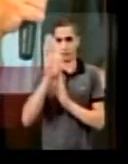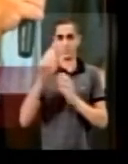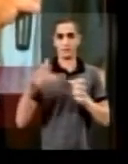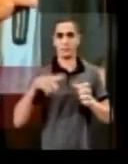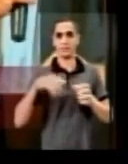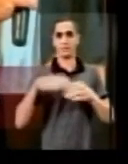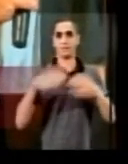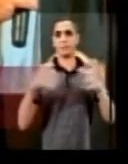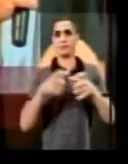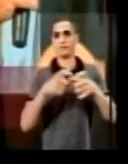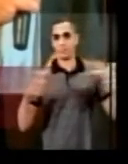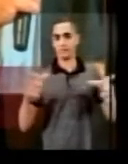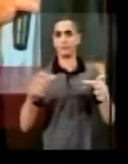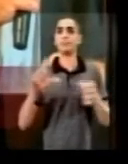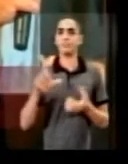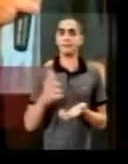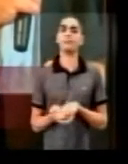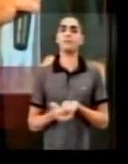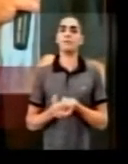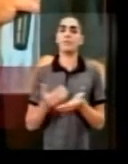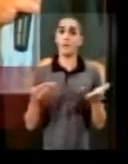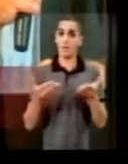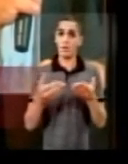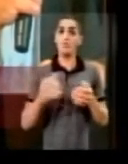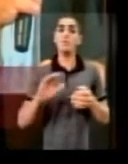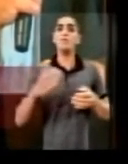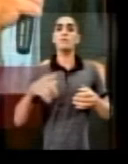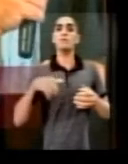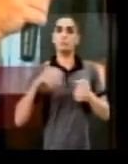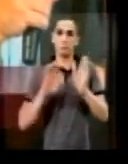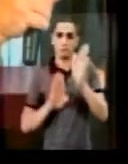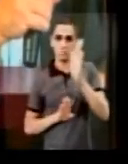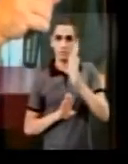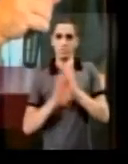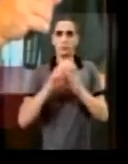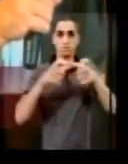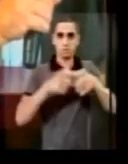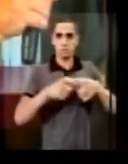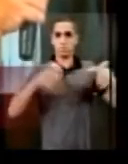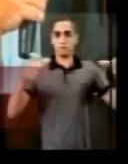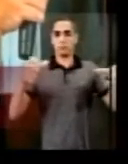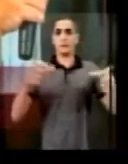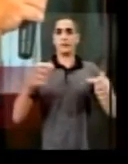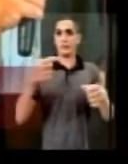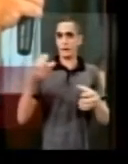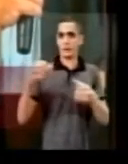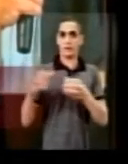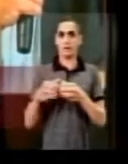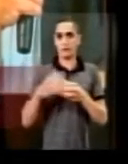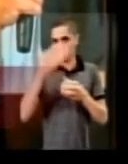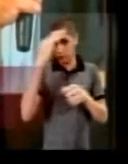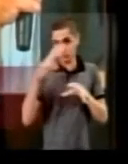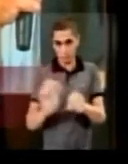é esse, que é a síndrome respiratória aguda grave. Esse